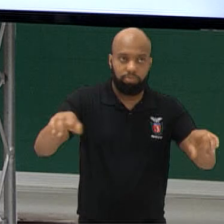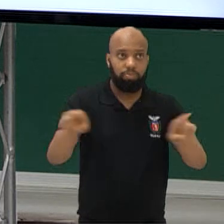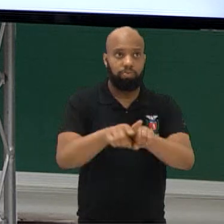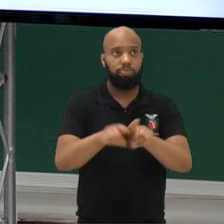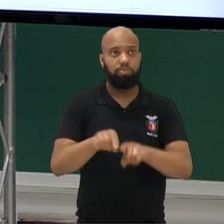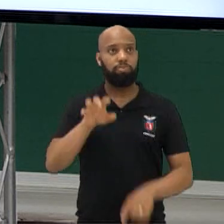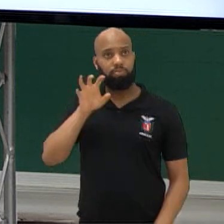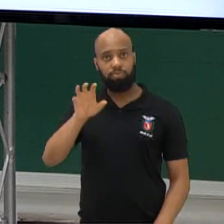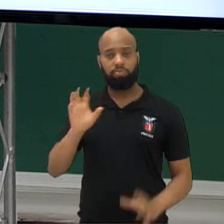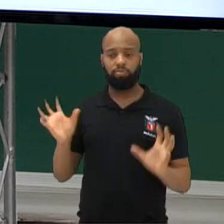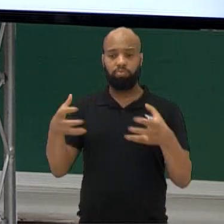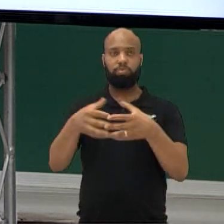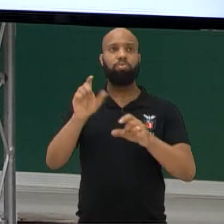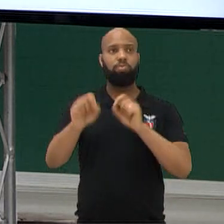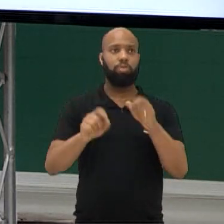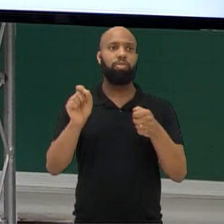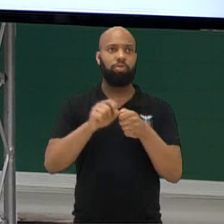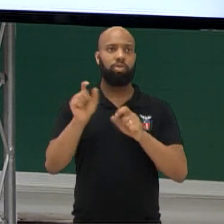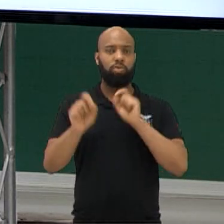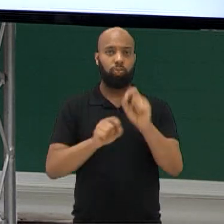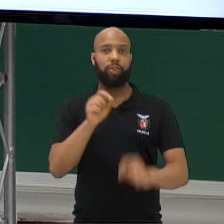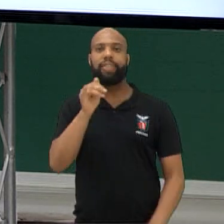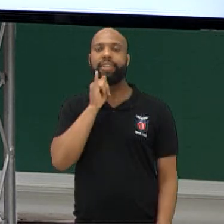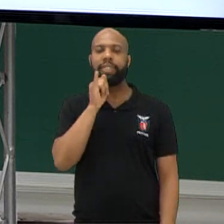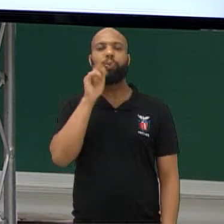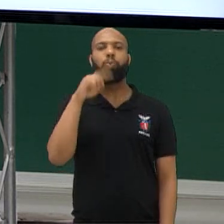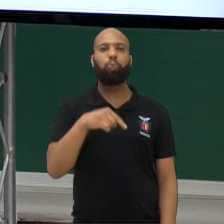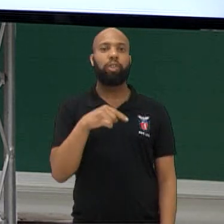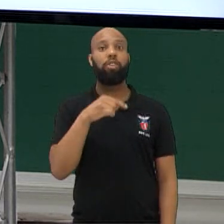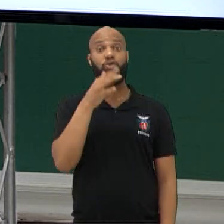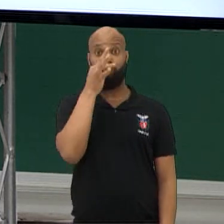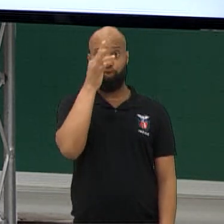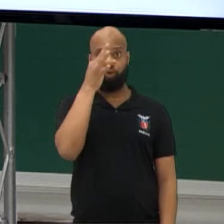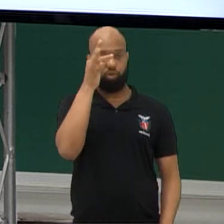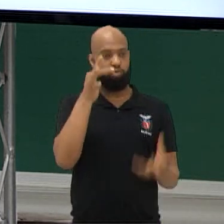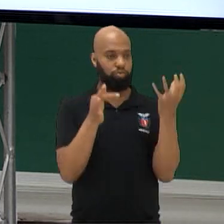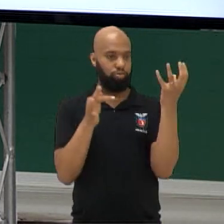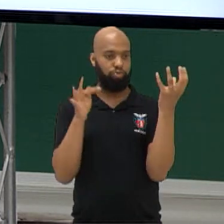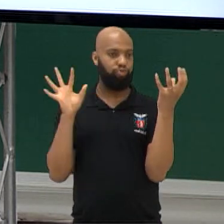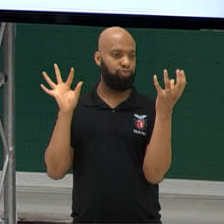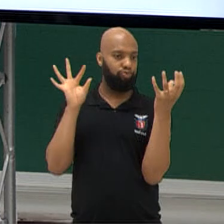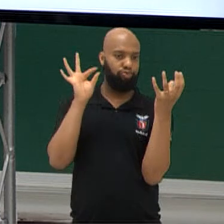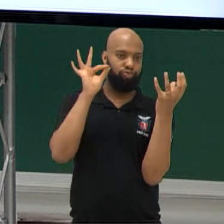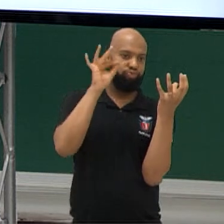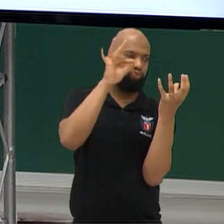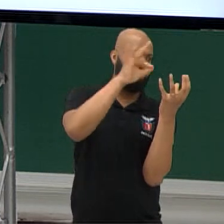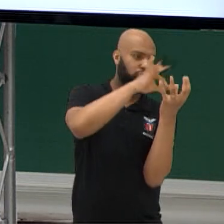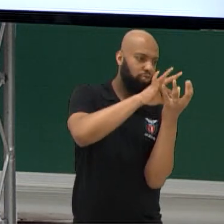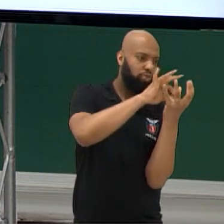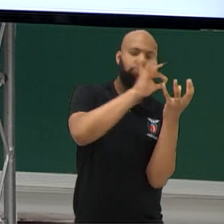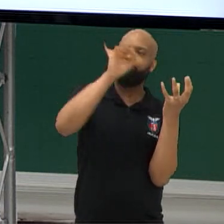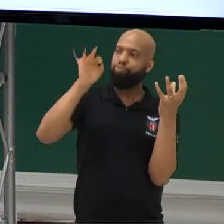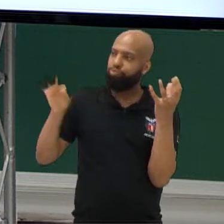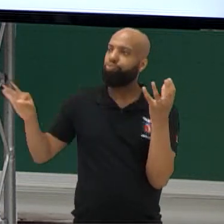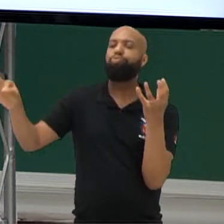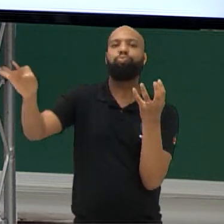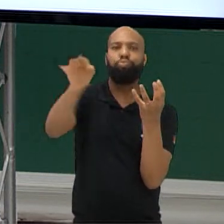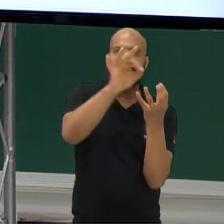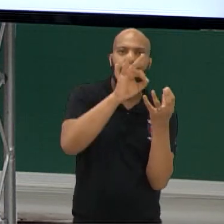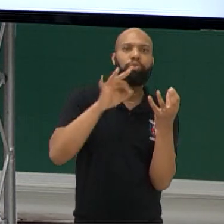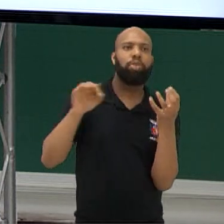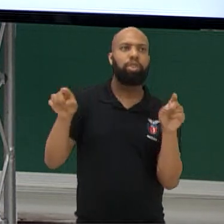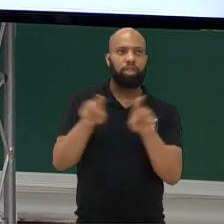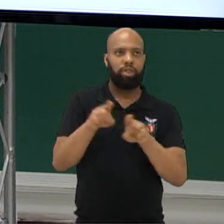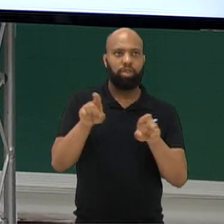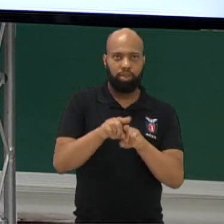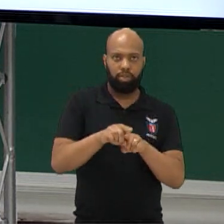aves aqui são agentes polinizadores, como, por exemplo, os beija-flores aí que vão ser agentes de polinização,